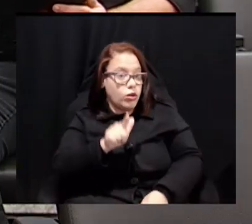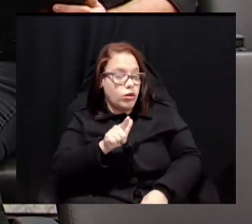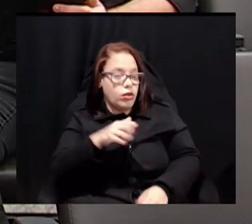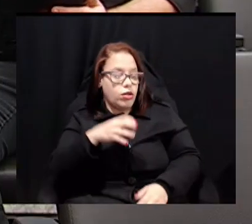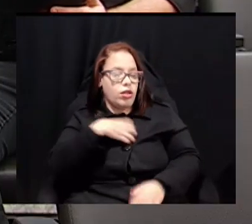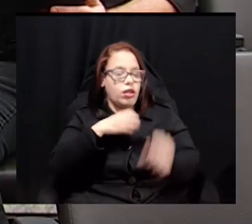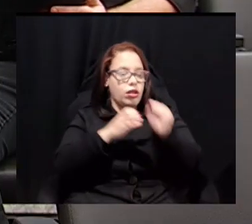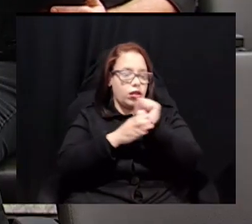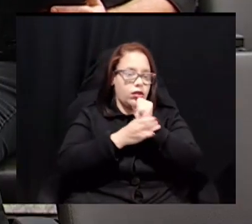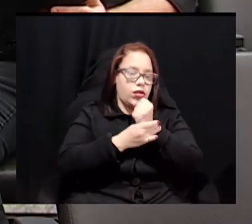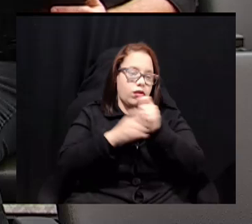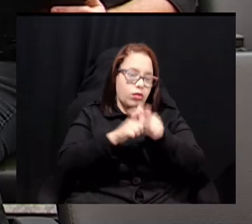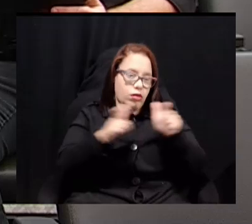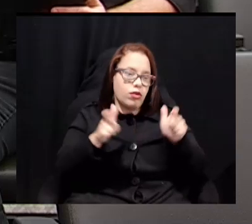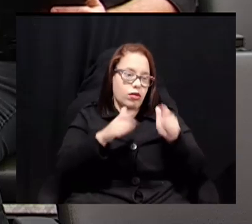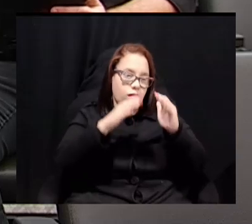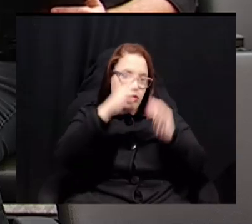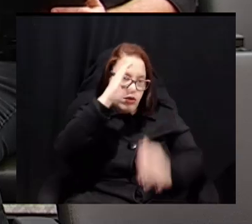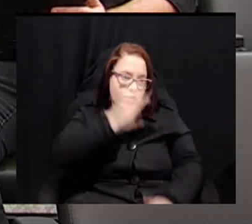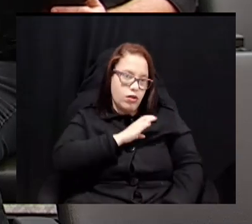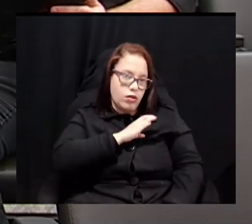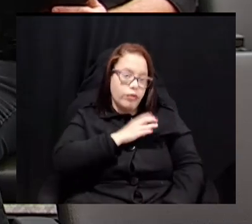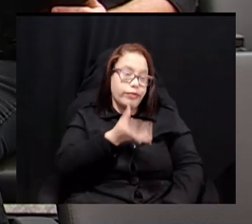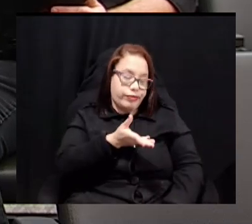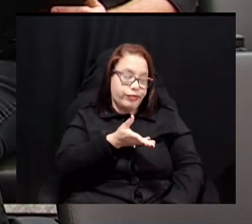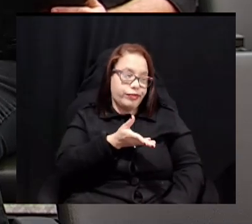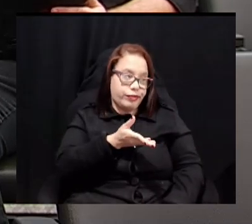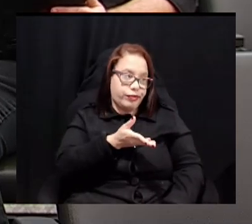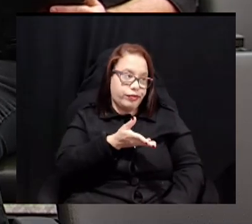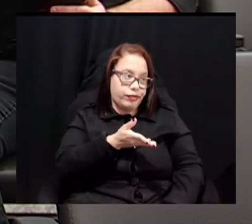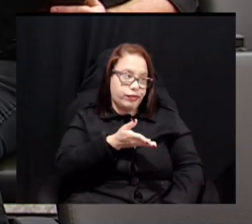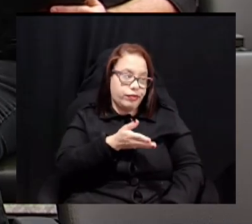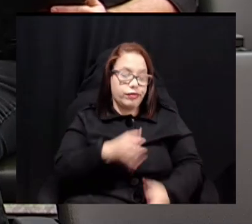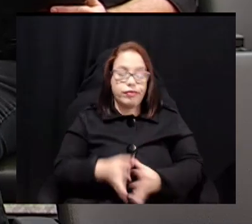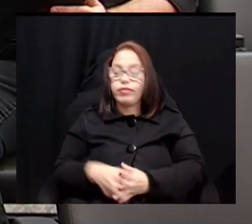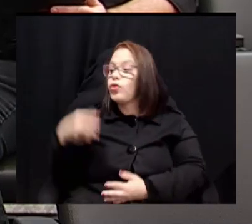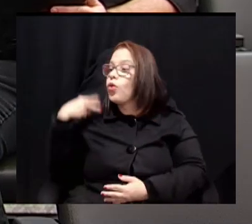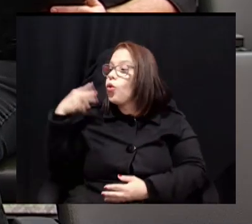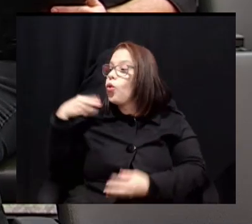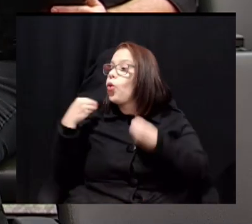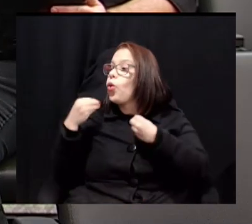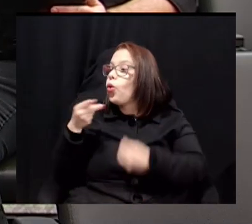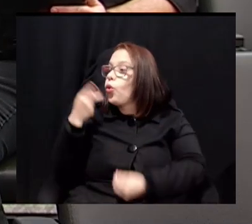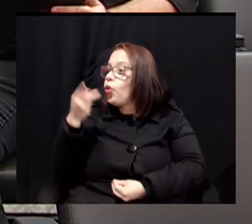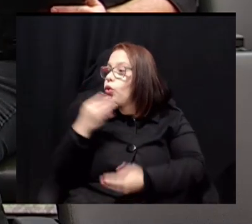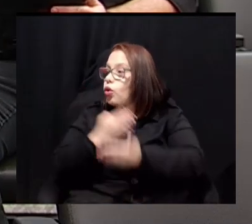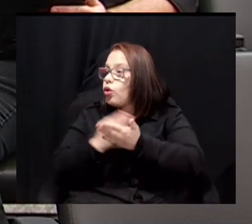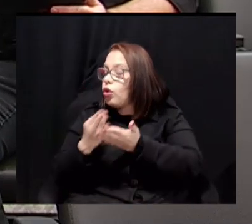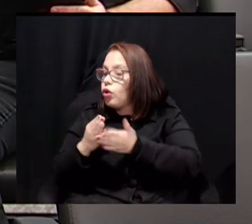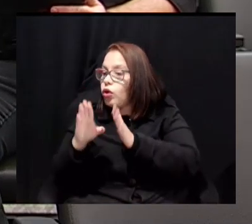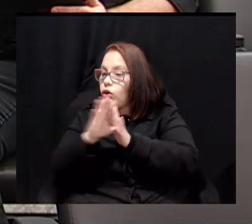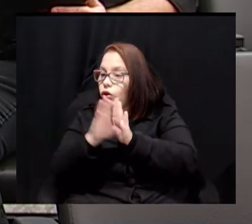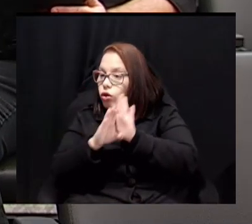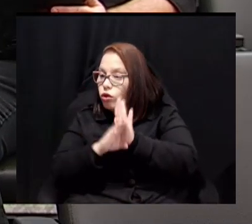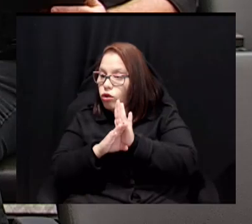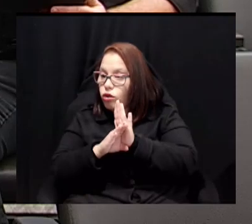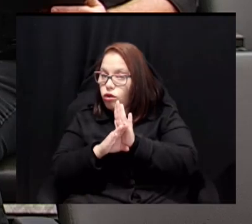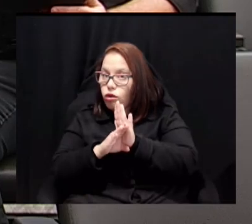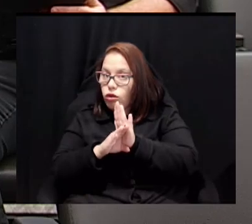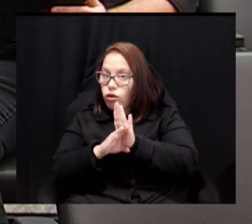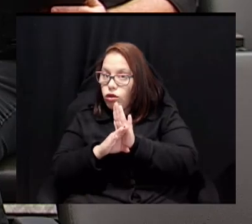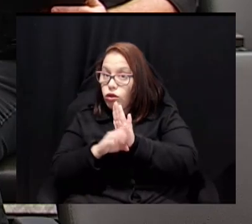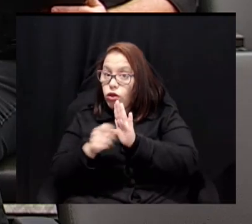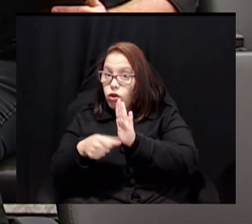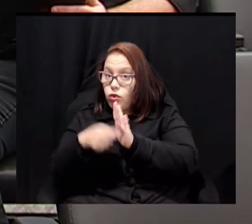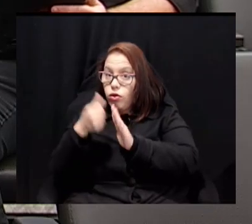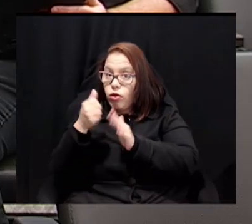maior para o cidadão, para o munícipe que reside ali. Vereador, como você falou no começo aqui do programa, né? Nesse seu primeiro ano, o senhor entregou